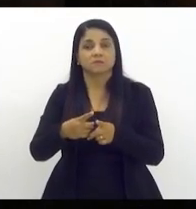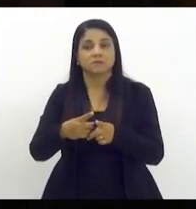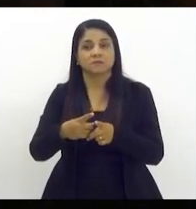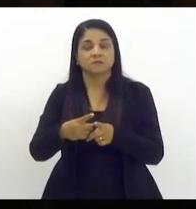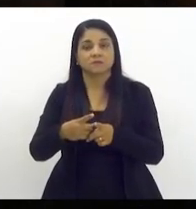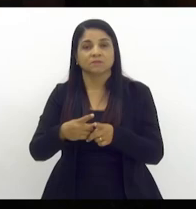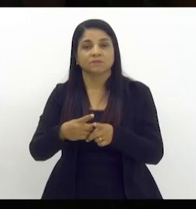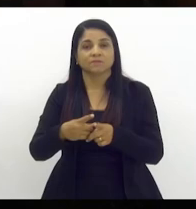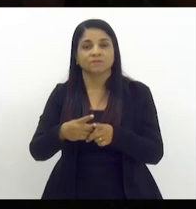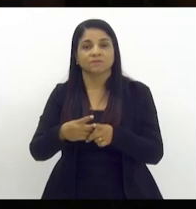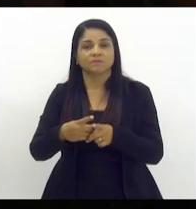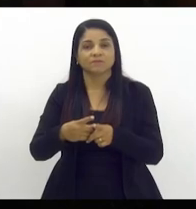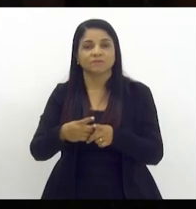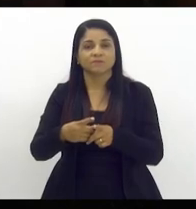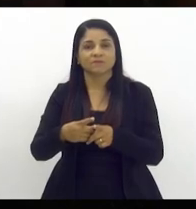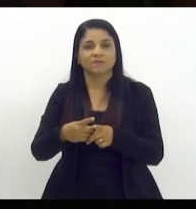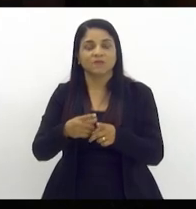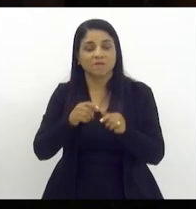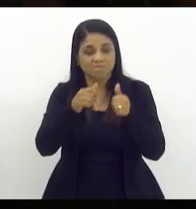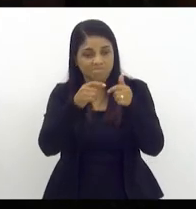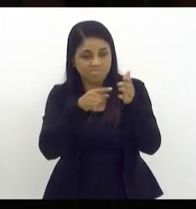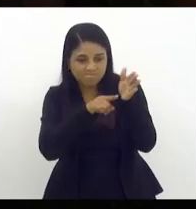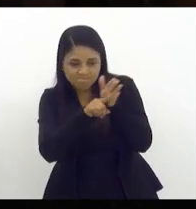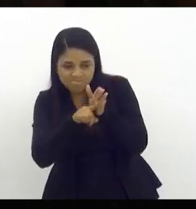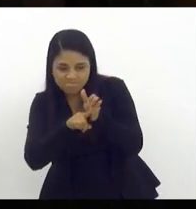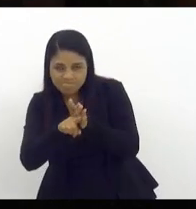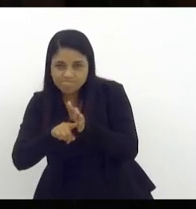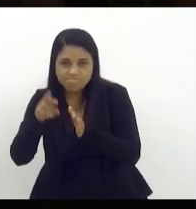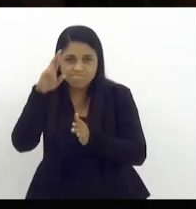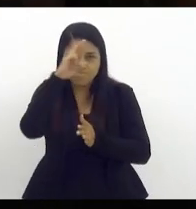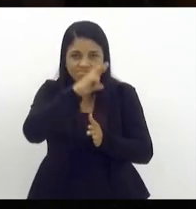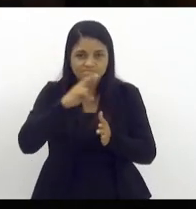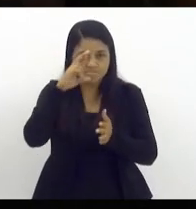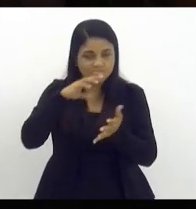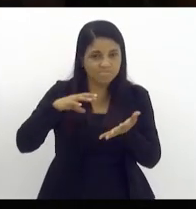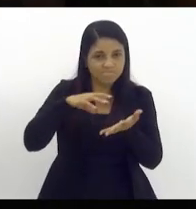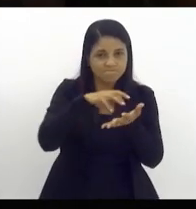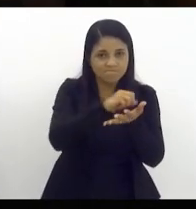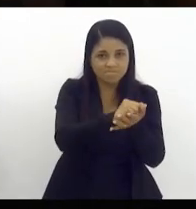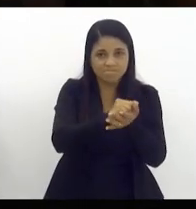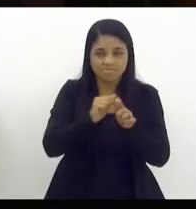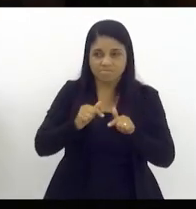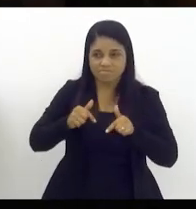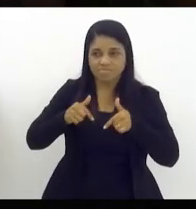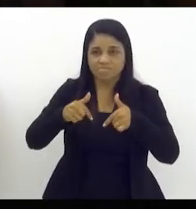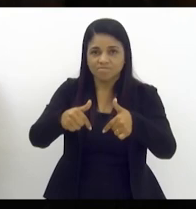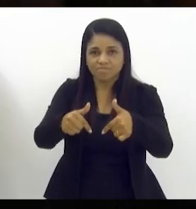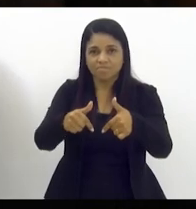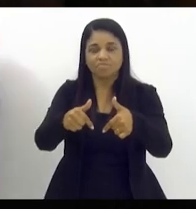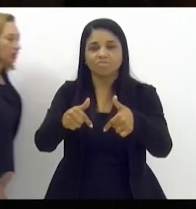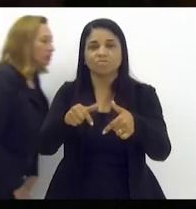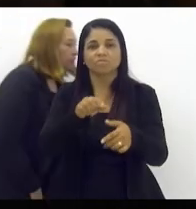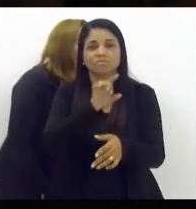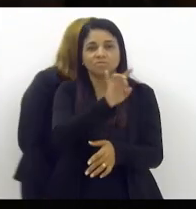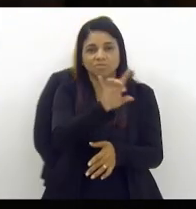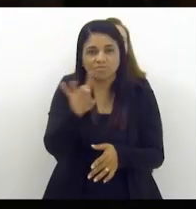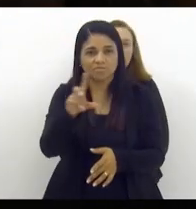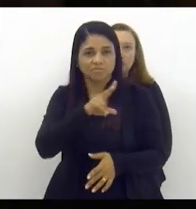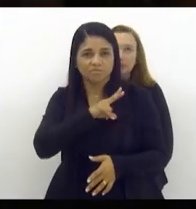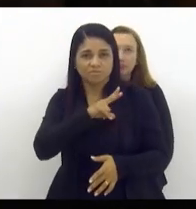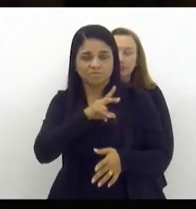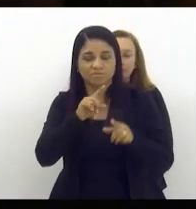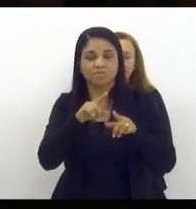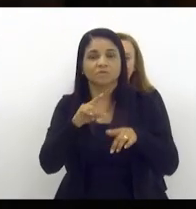E além do mais, bem como monitoramento e registro de ações individuais dos agentes